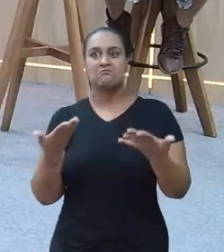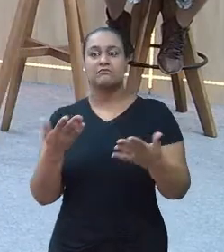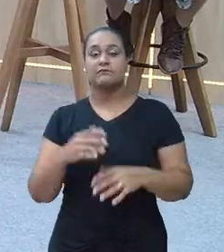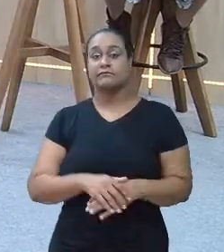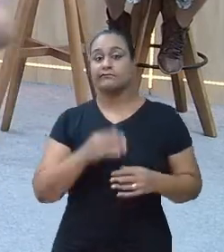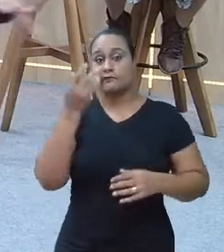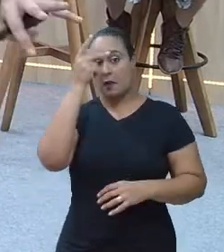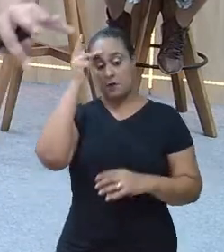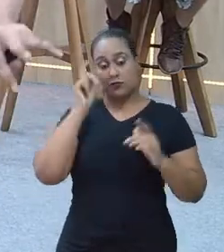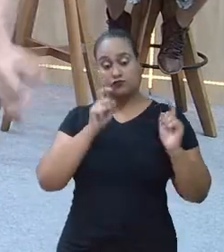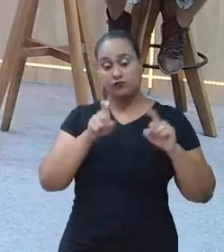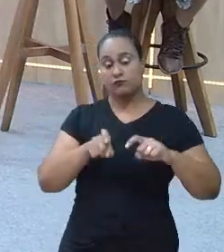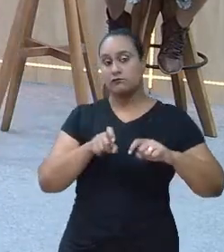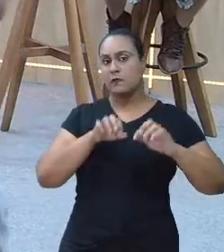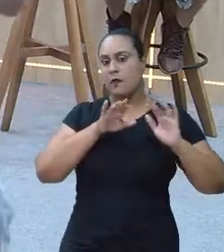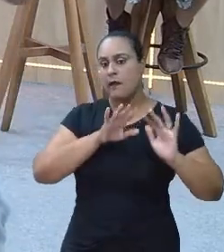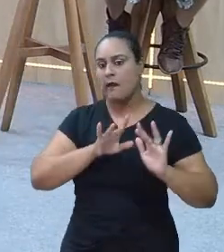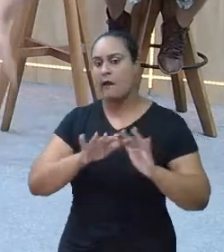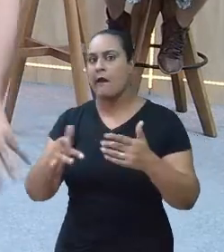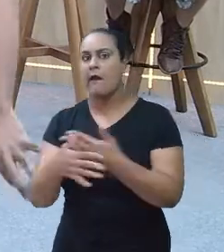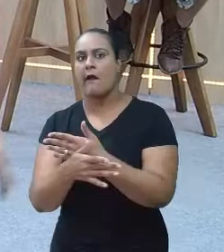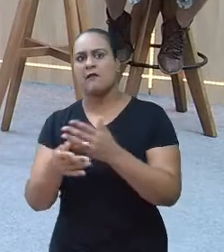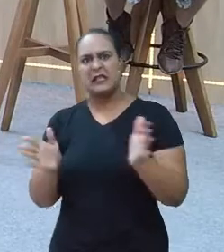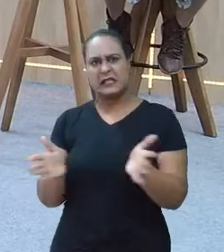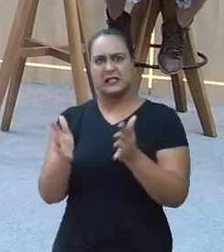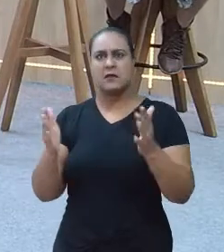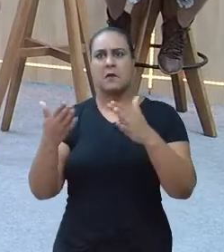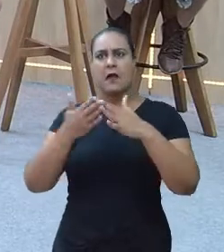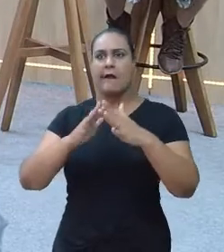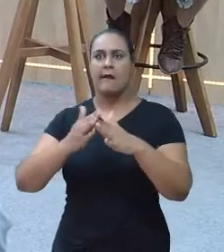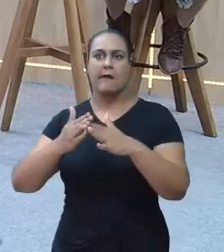Com o êxodo rural, tu força a favelização.